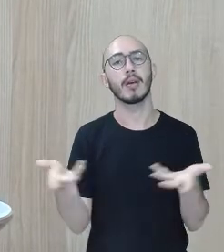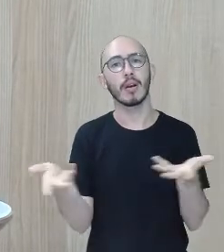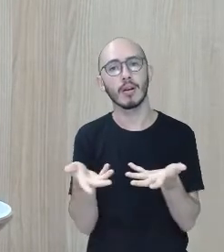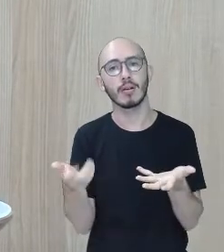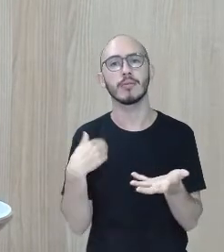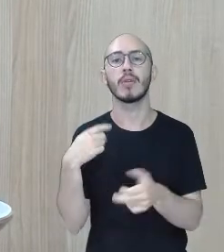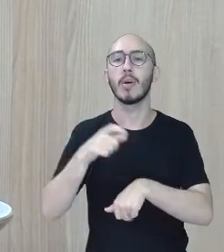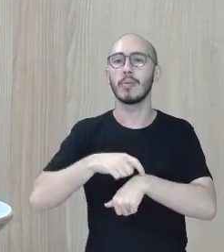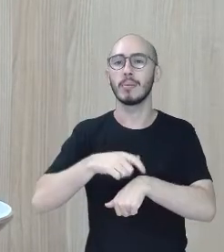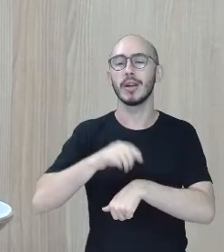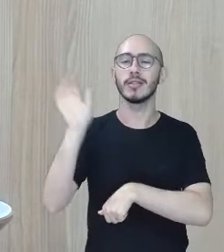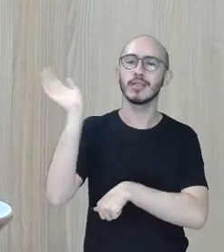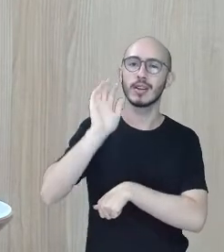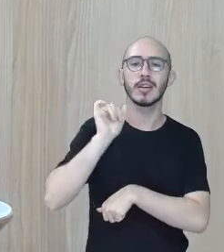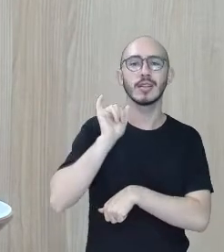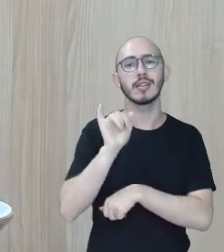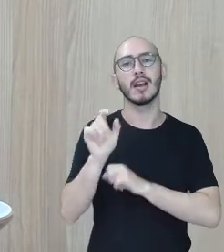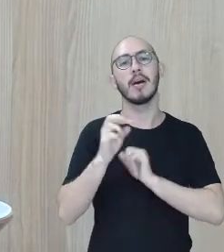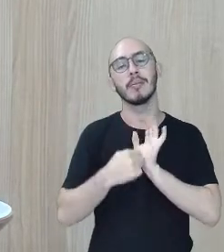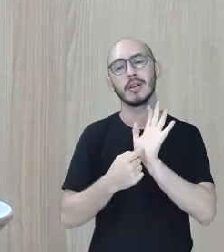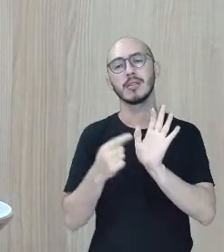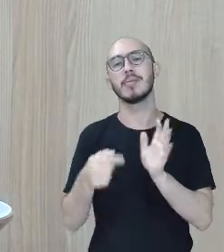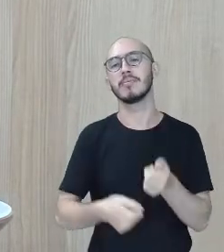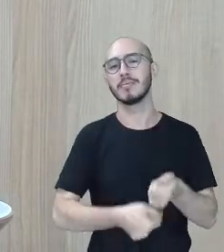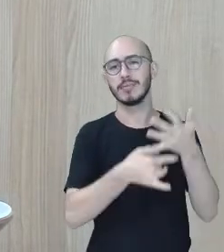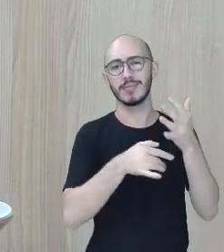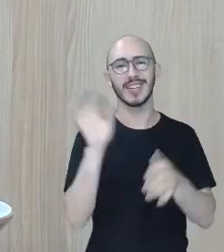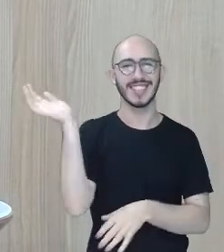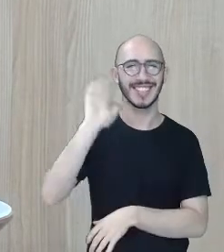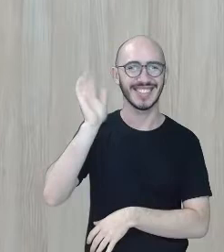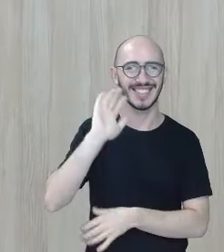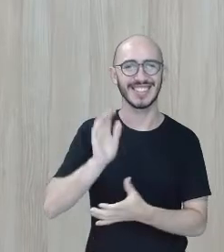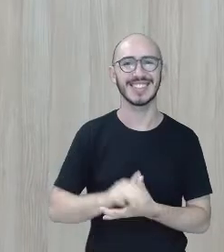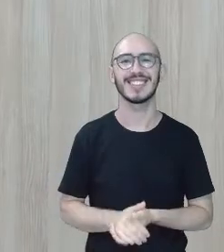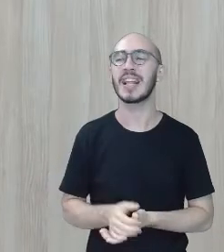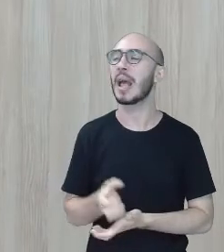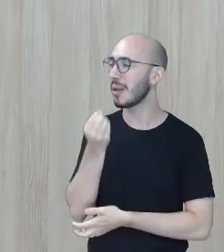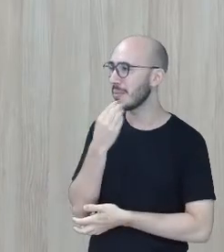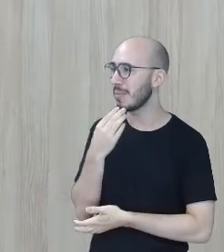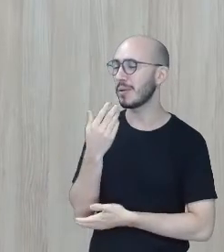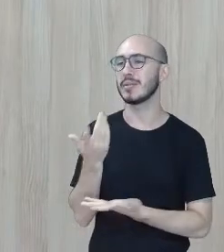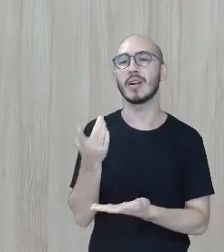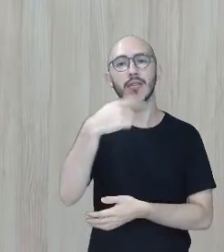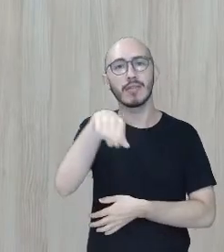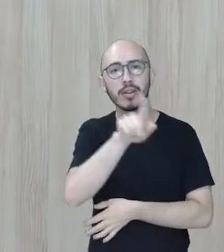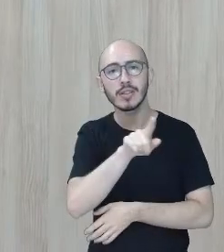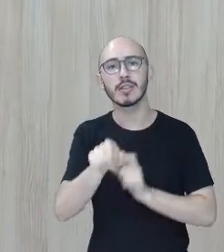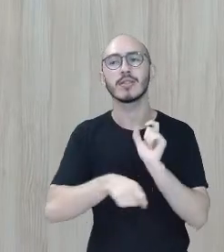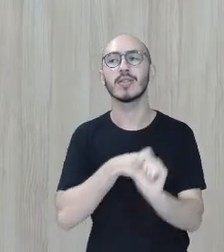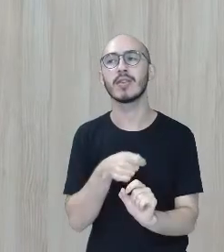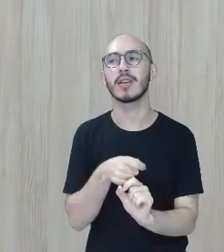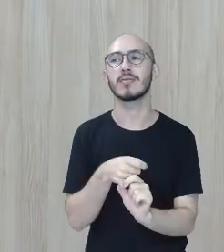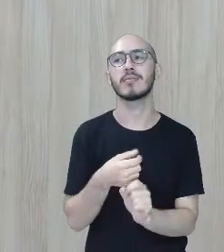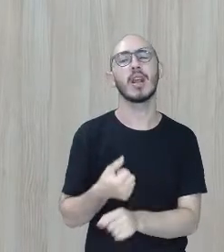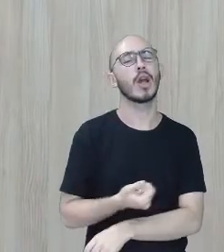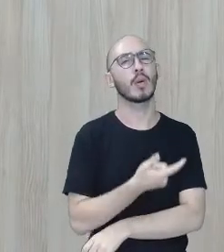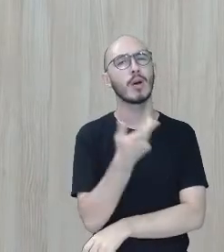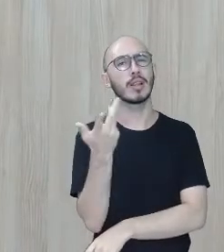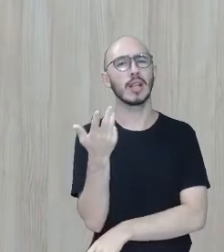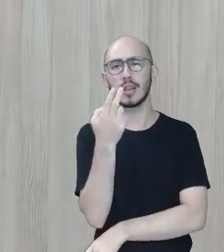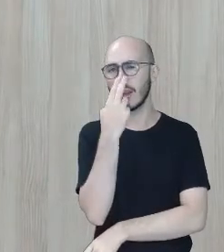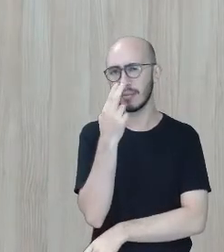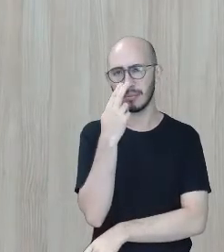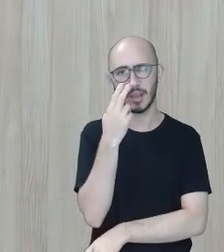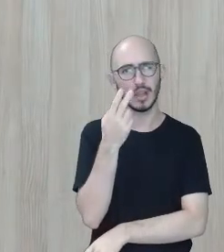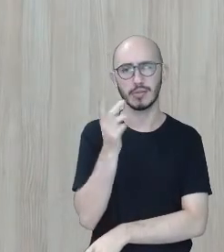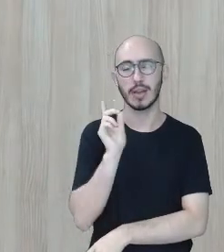Cláudia, que se aparecer a gente responde aqui. Tchau, pessoal. Ah, que bom, pessoal. Vocês, mesmo a quantidade que participa, sempre